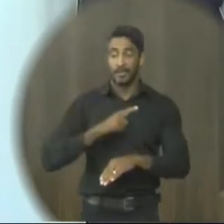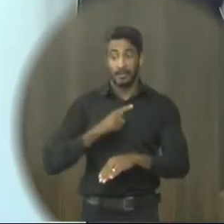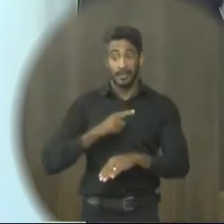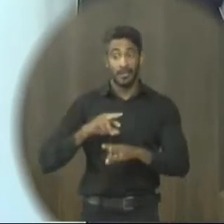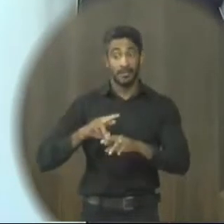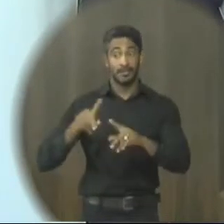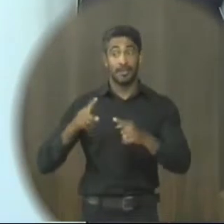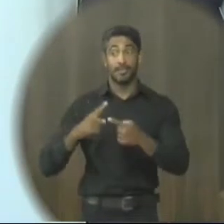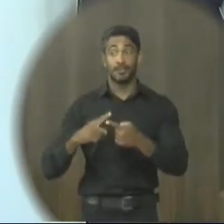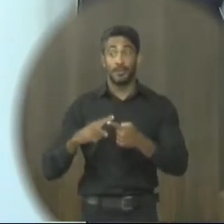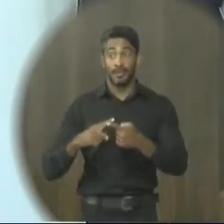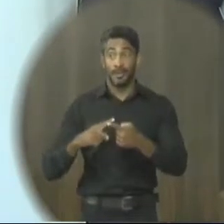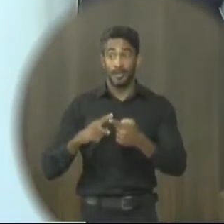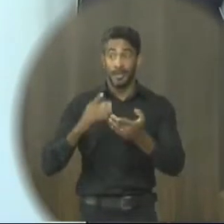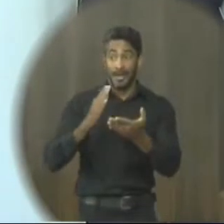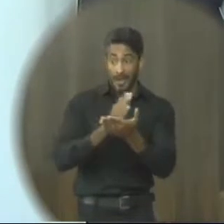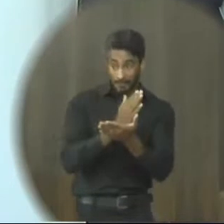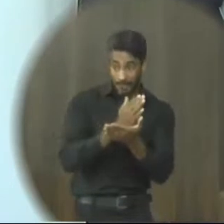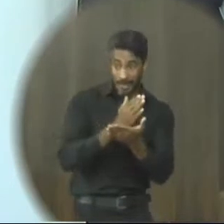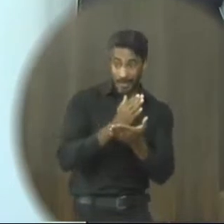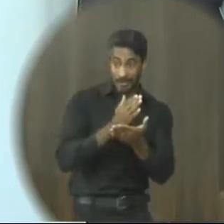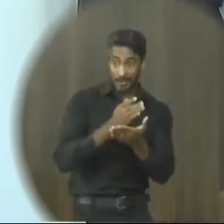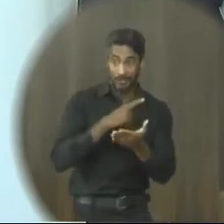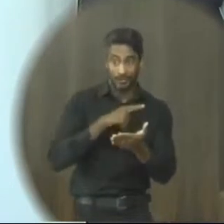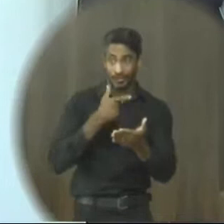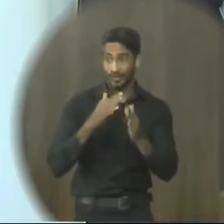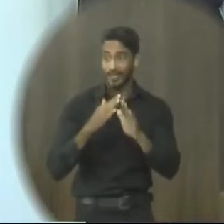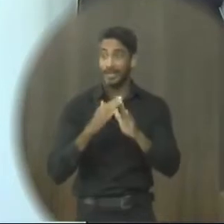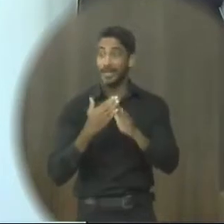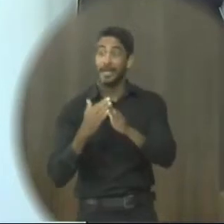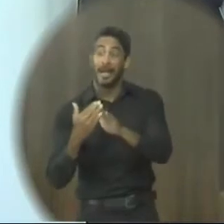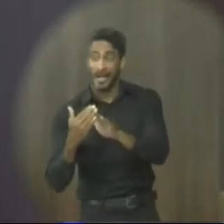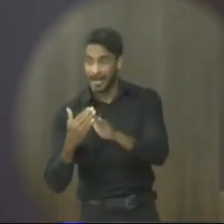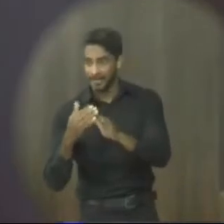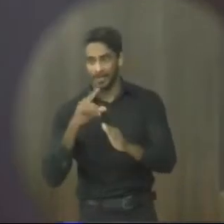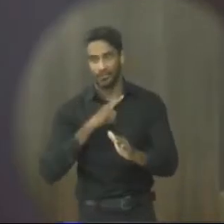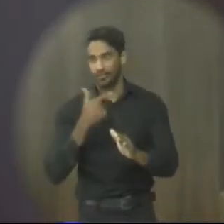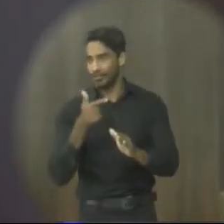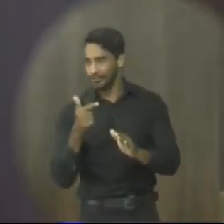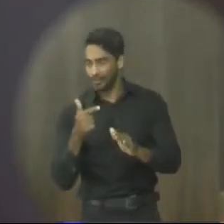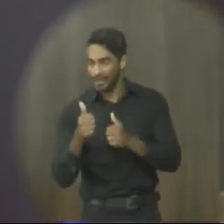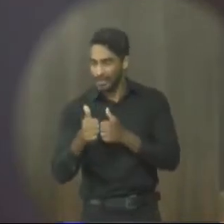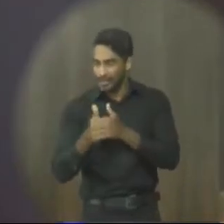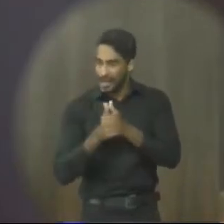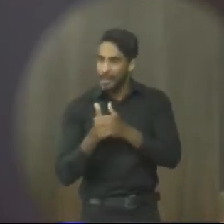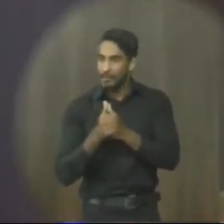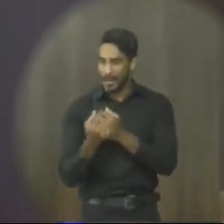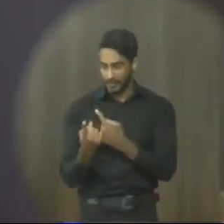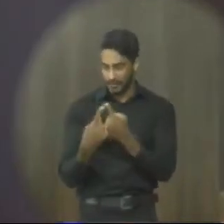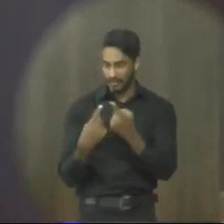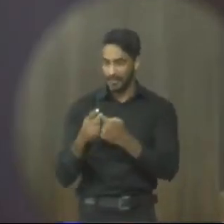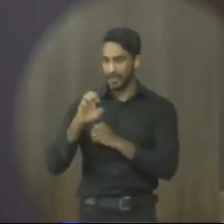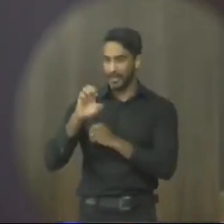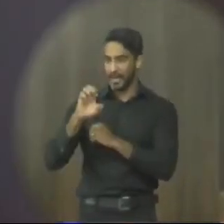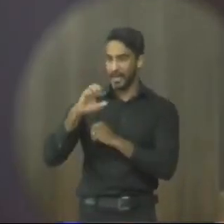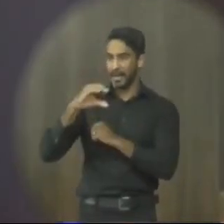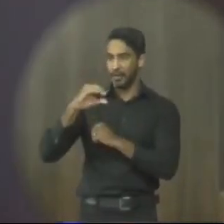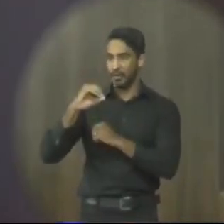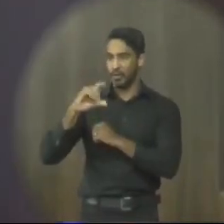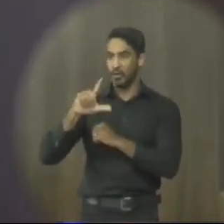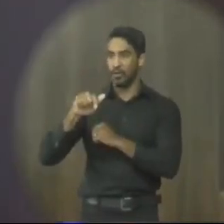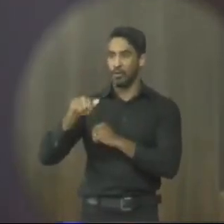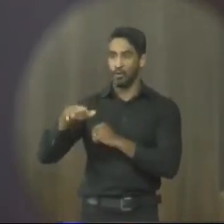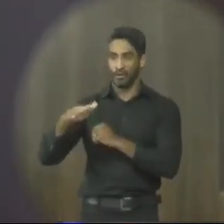porque a parte que ficou sem pavimentação não possui casas. É uma região próxima à Avenida Ecológica. Então,